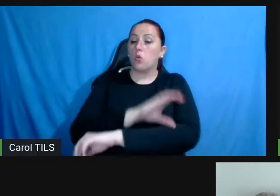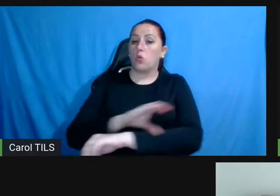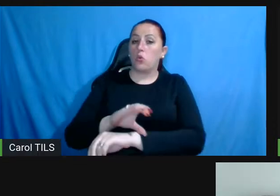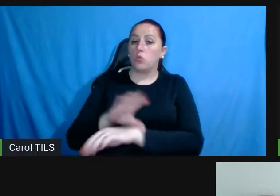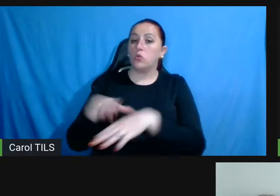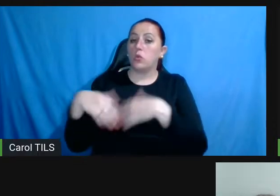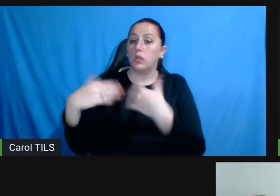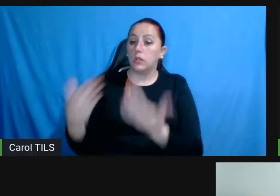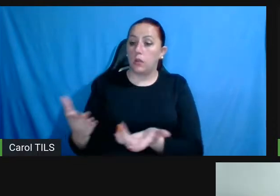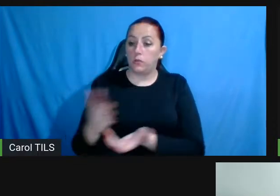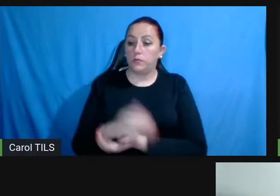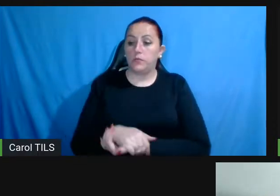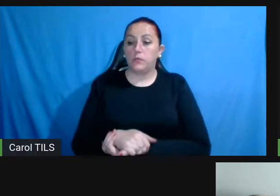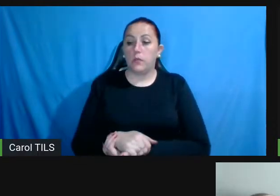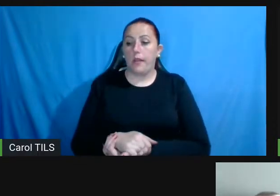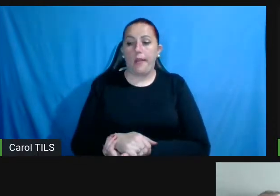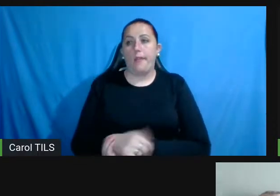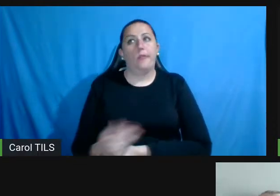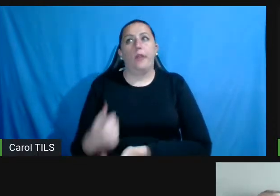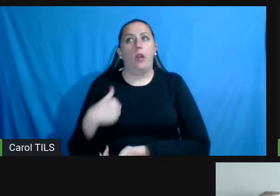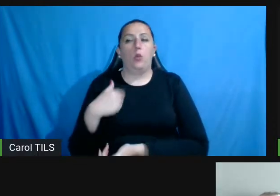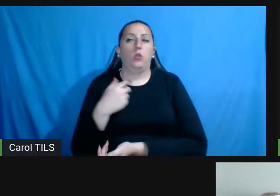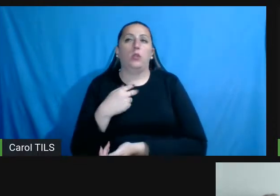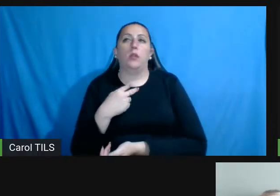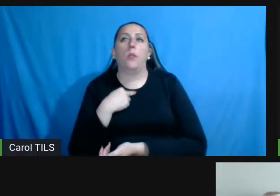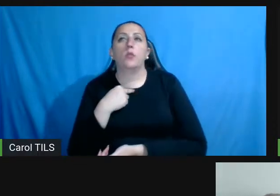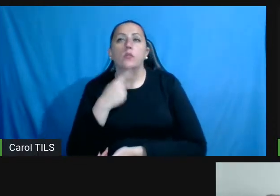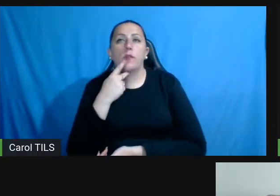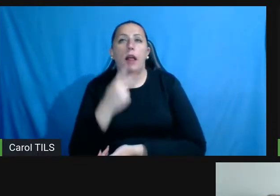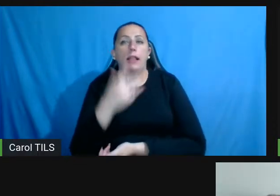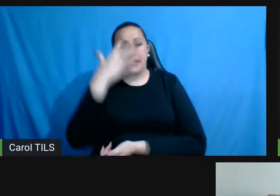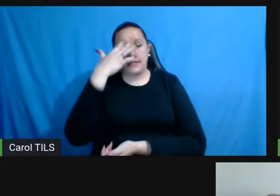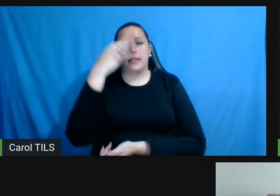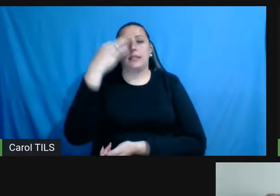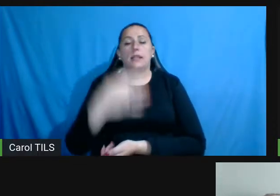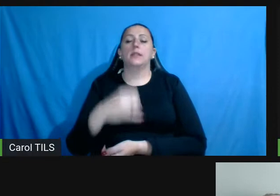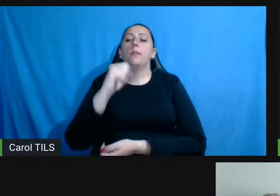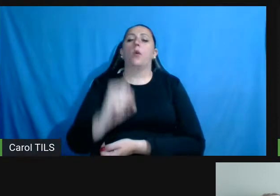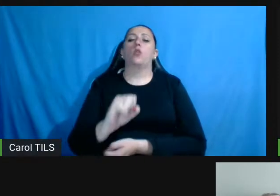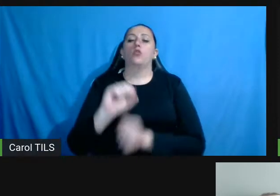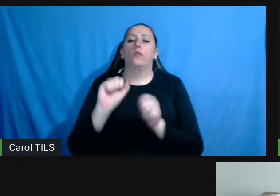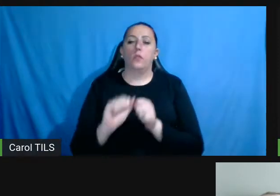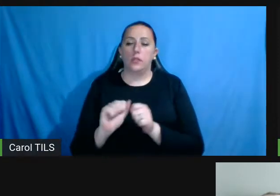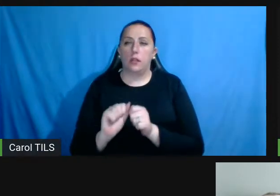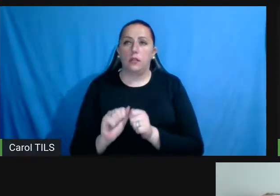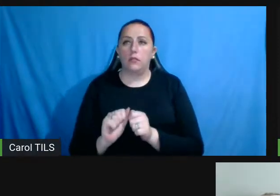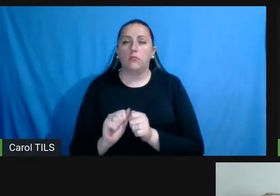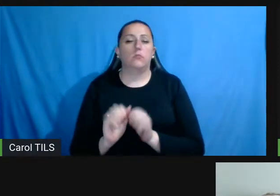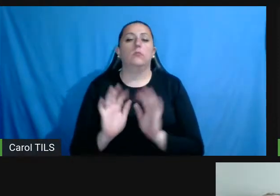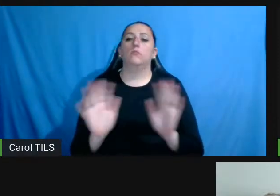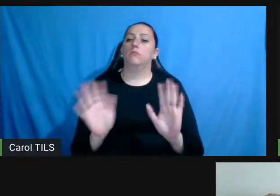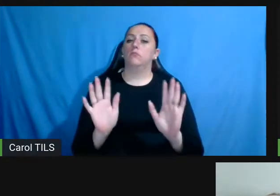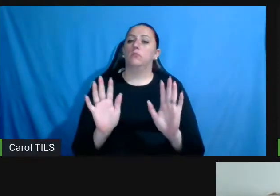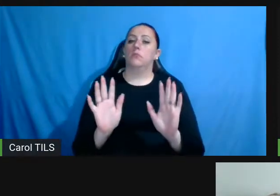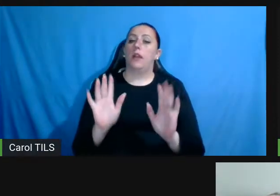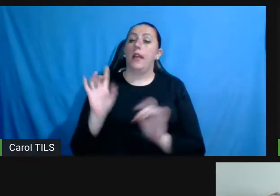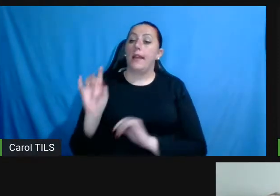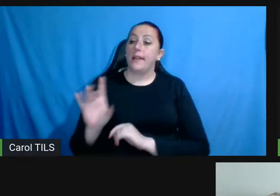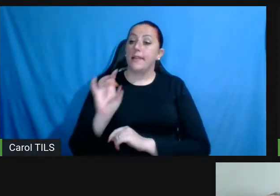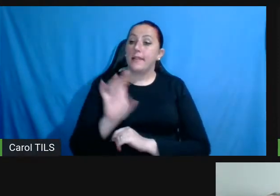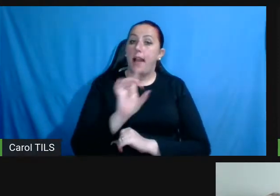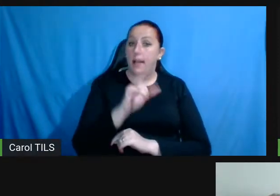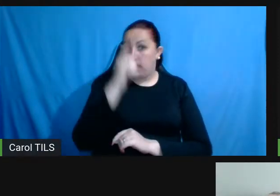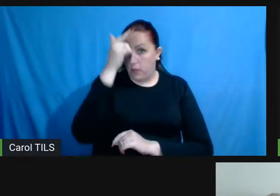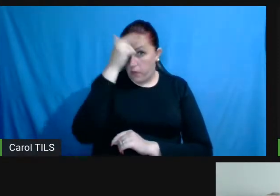não dá para eu dizer com certeza, olha, pode fazer que está certo. Então, cada